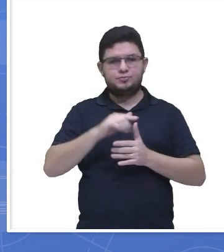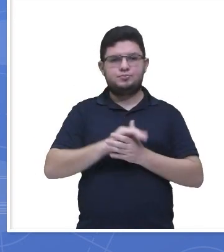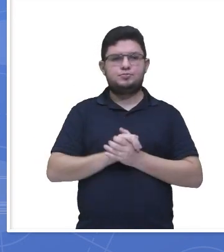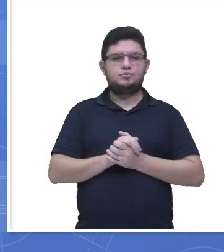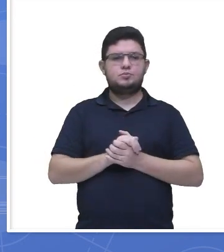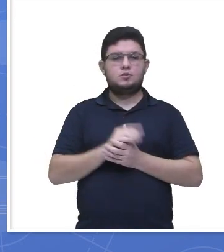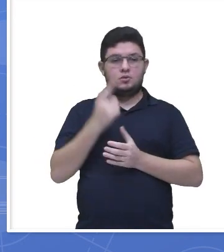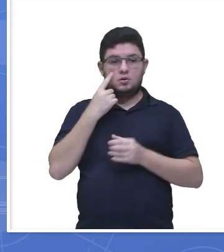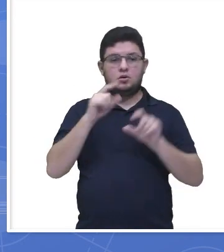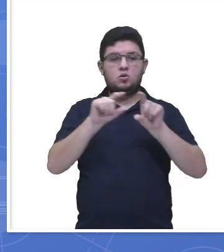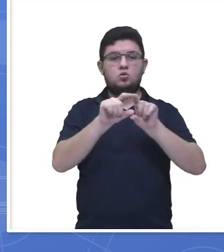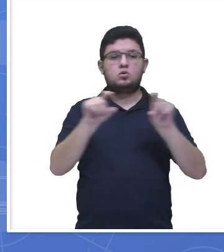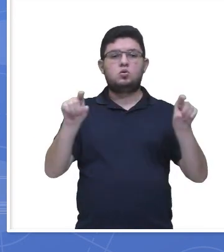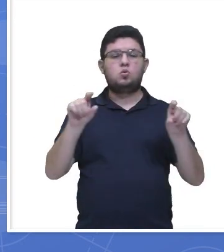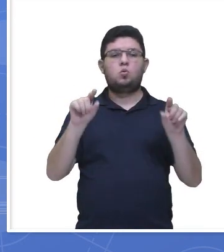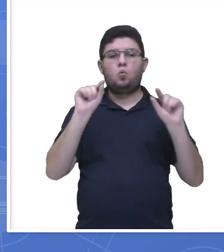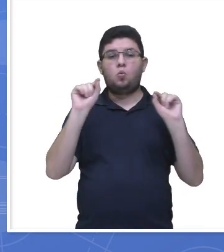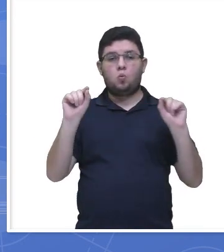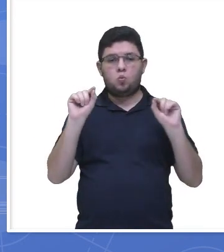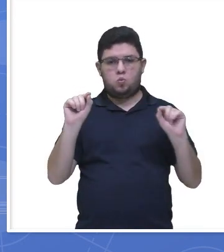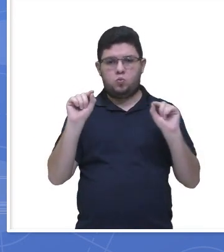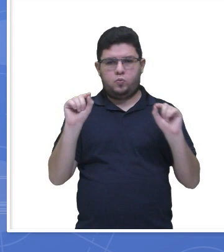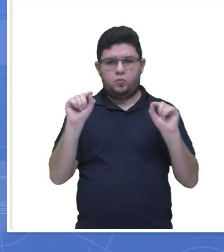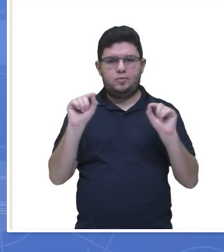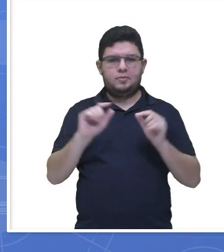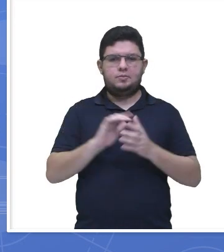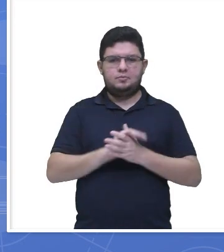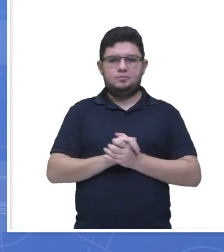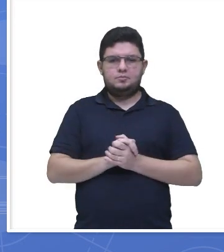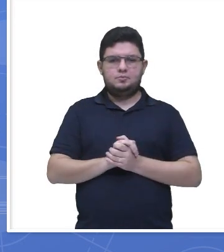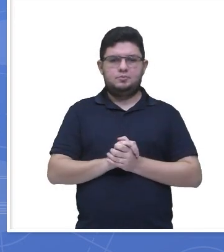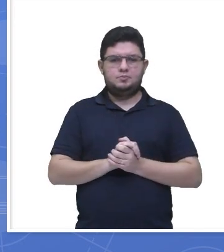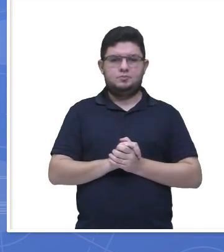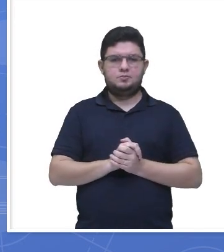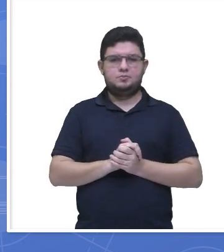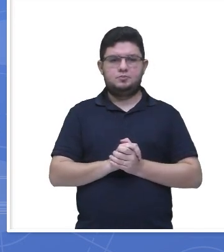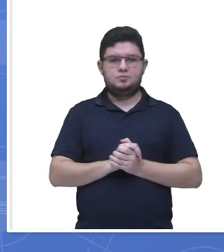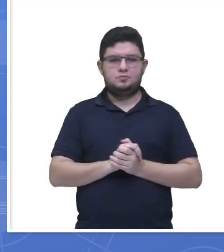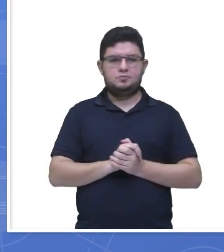climate since the early 20th century.